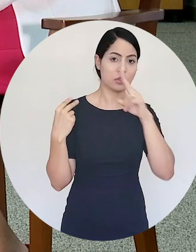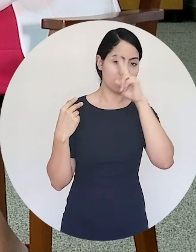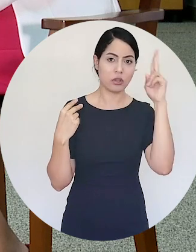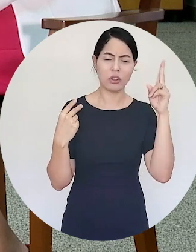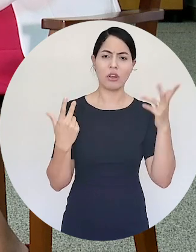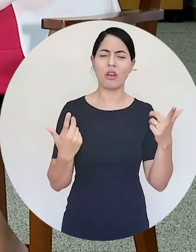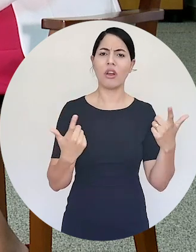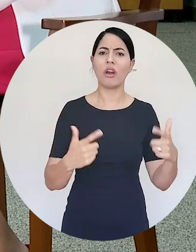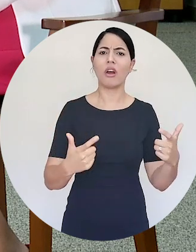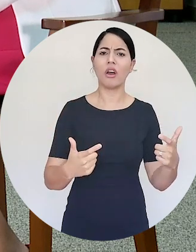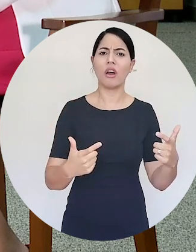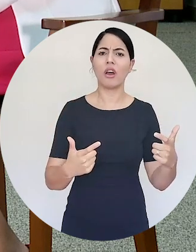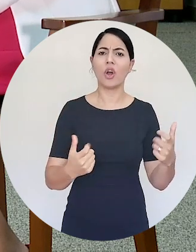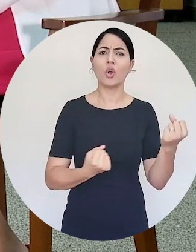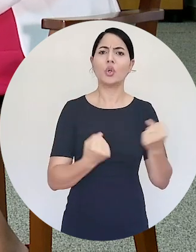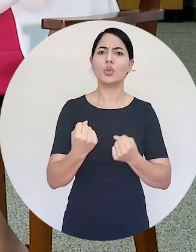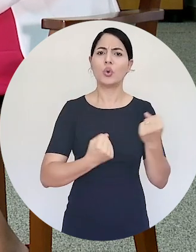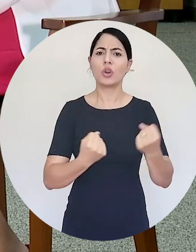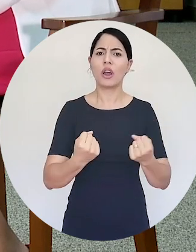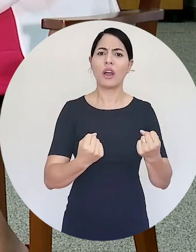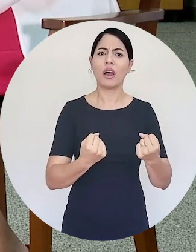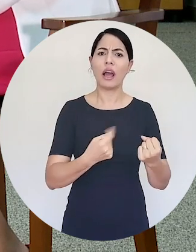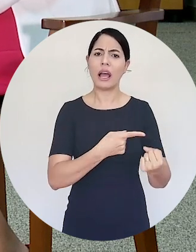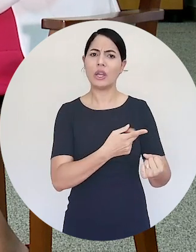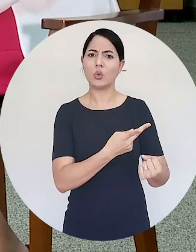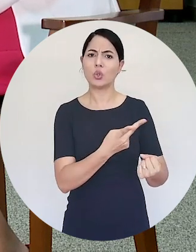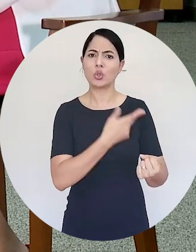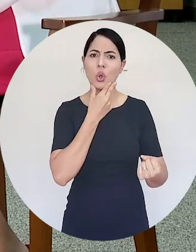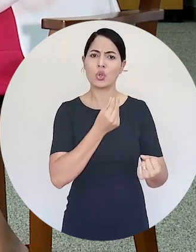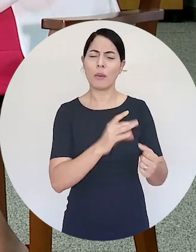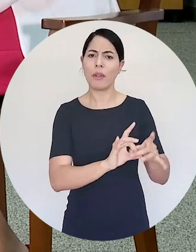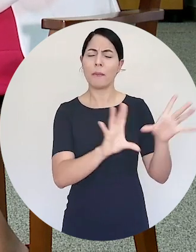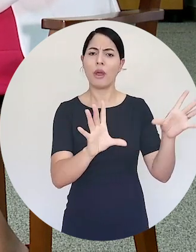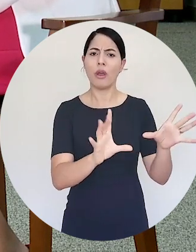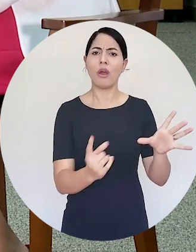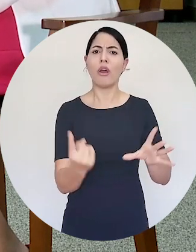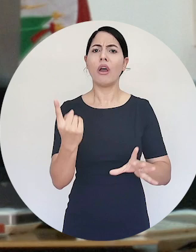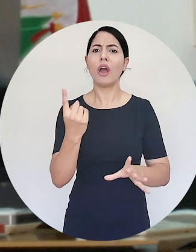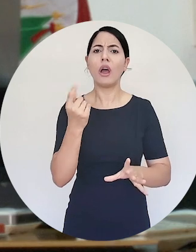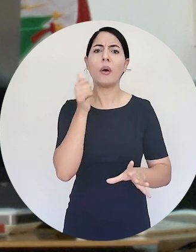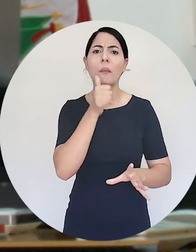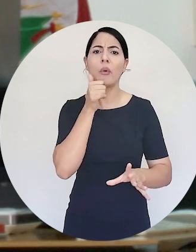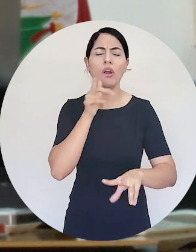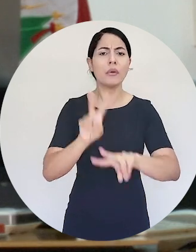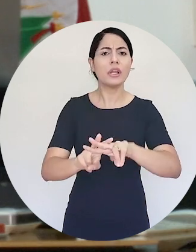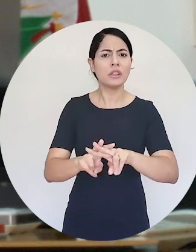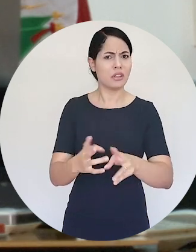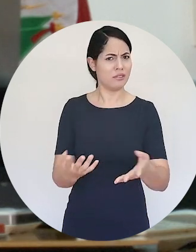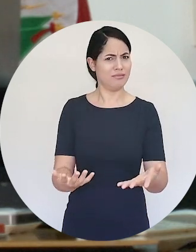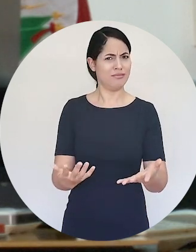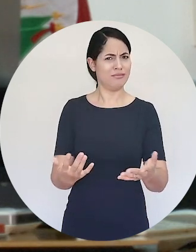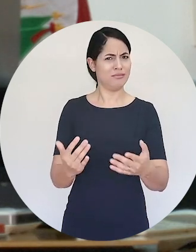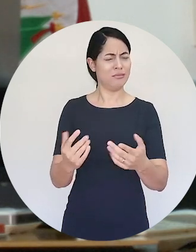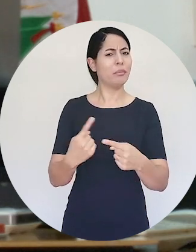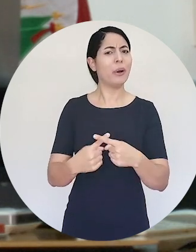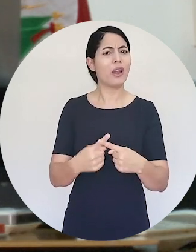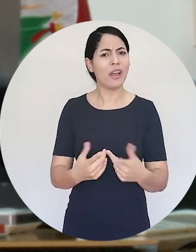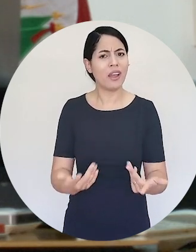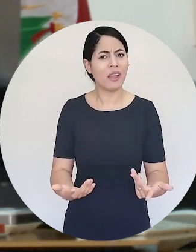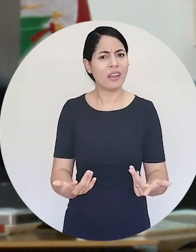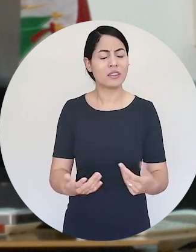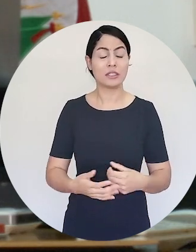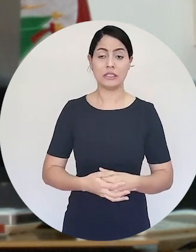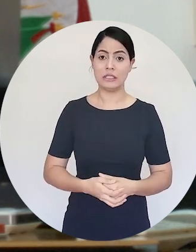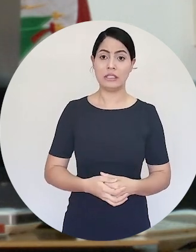a droga foi localizada no carro e prendeu a mulher com um filho de 9 meses. Então o advogado estava lá fazendo o quê? Representando o